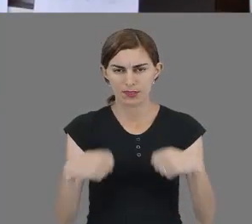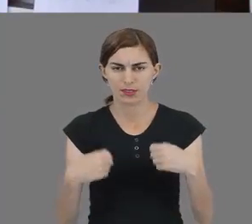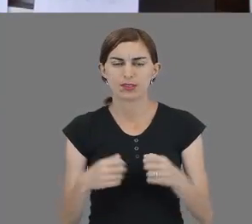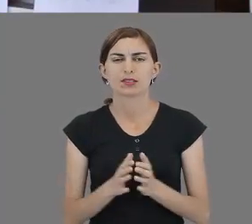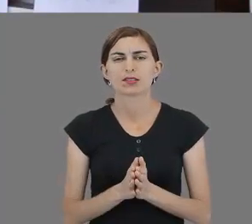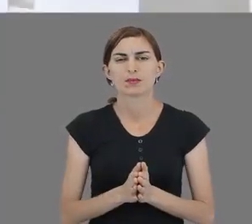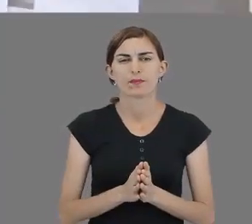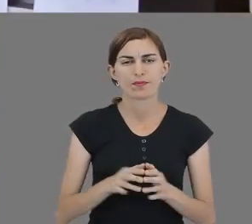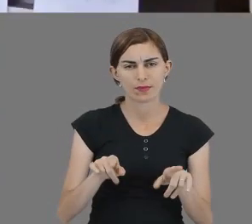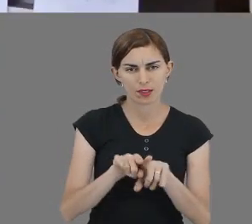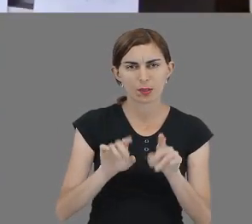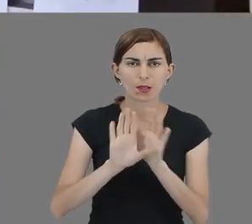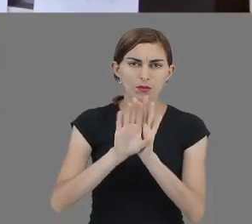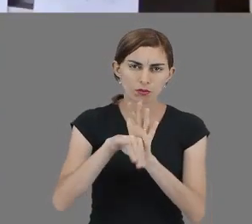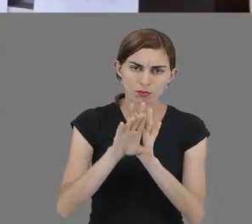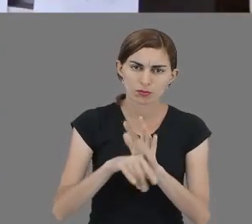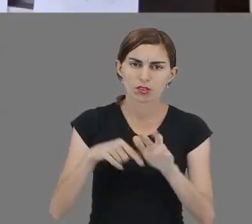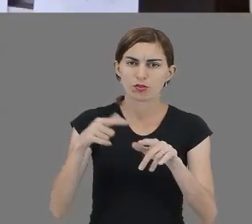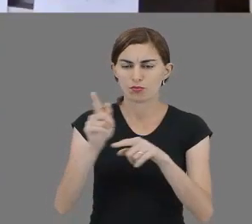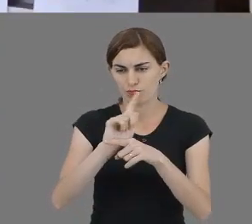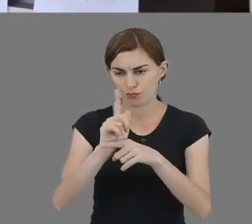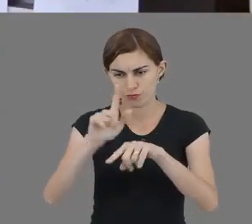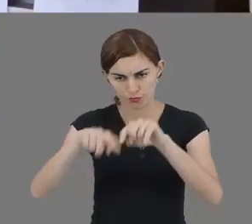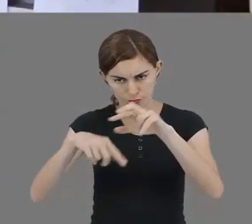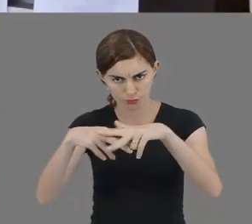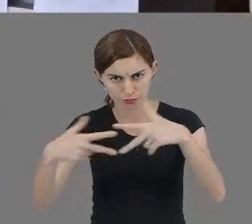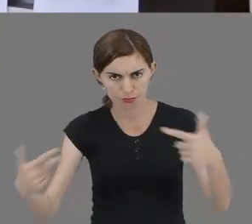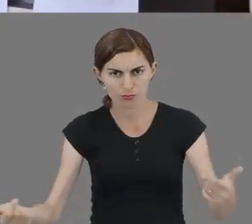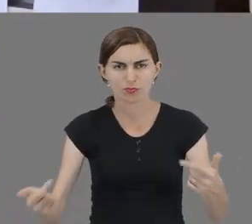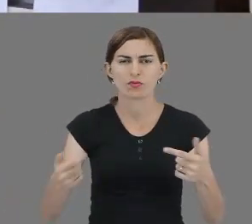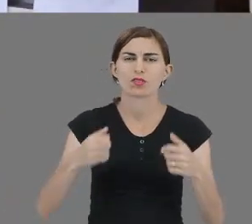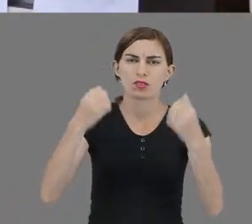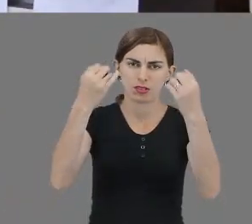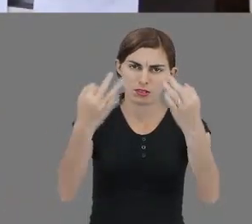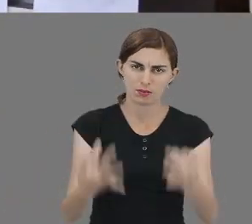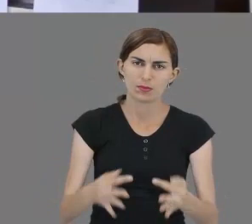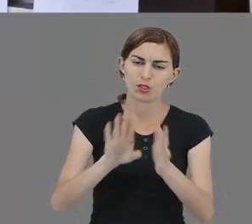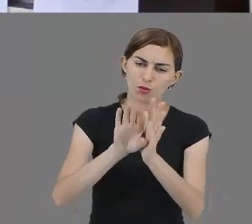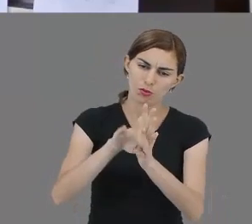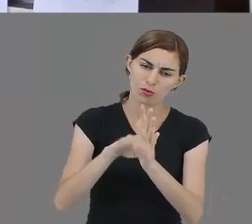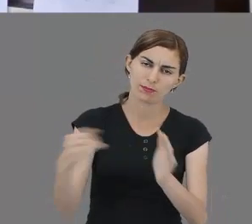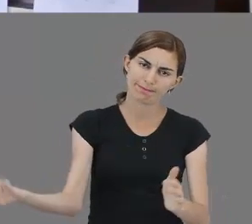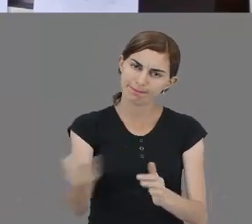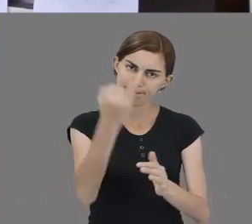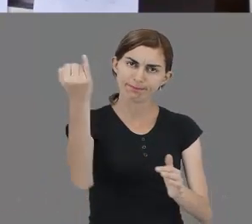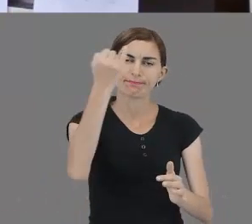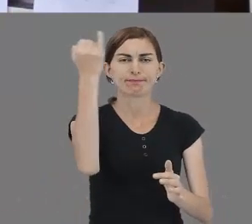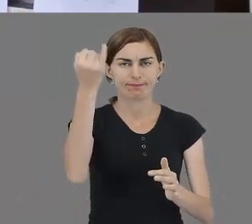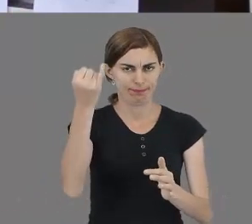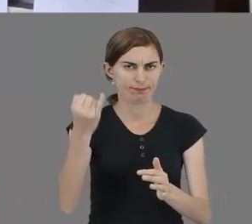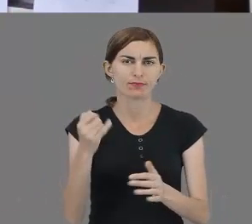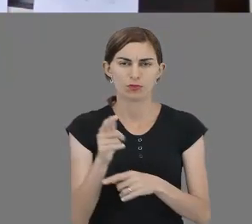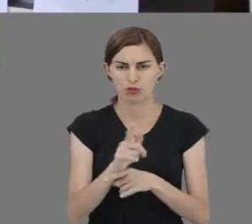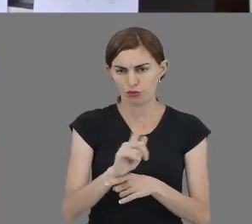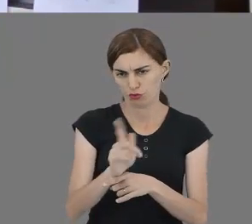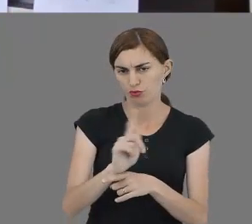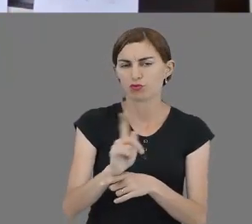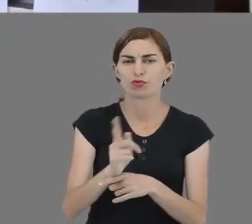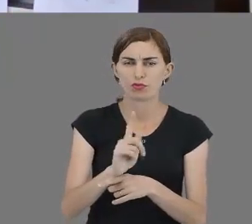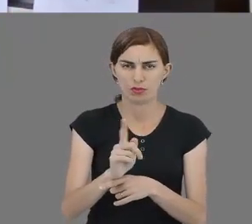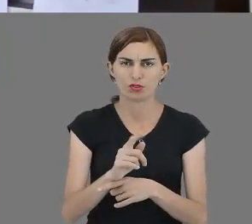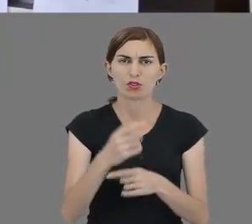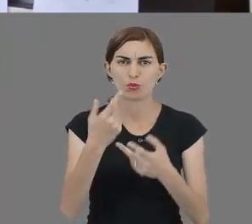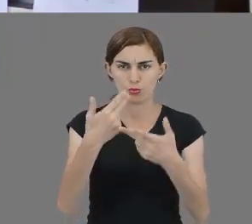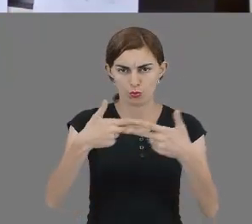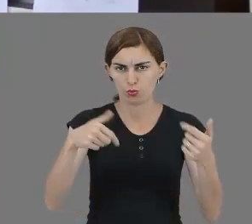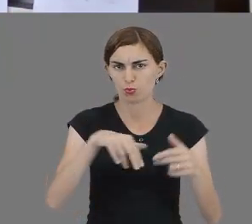gestão de materiais. Em conceitos de gestão de materiais, queria tratar com vocês alguns conceitos muito importantes para a gestão